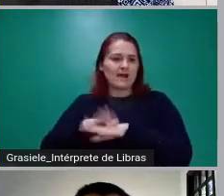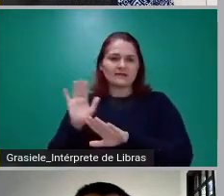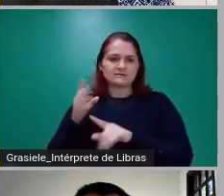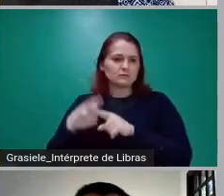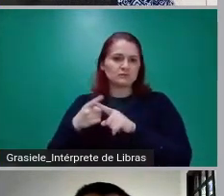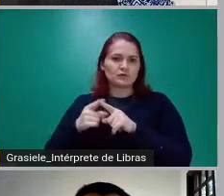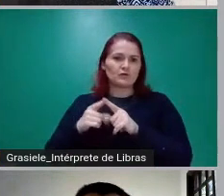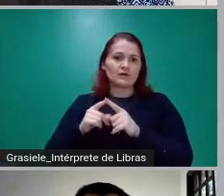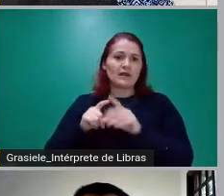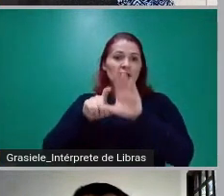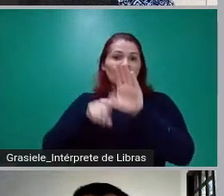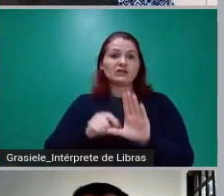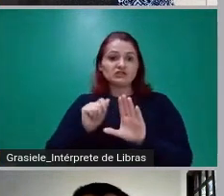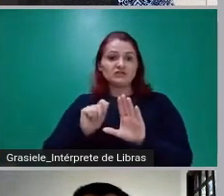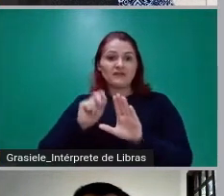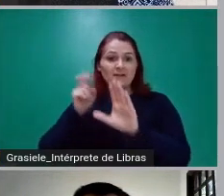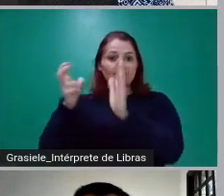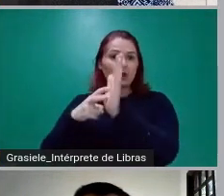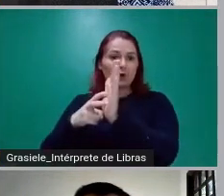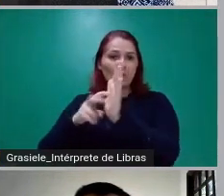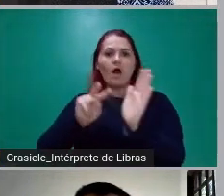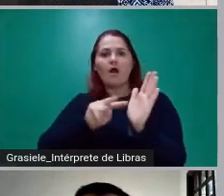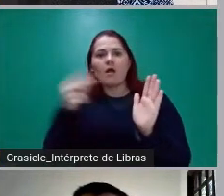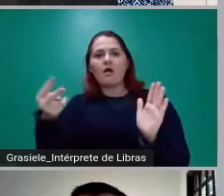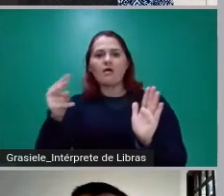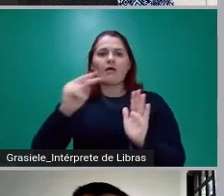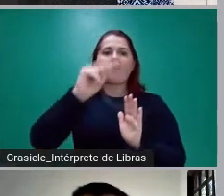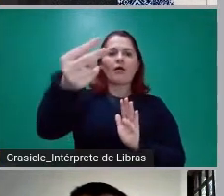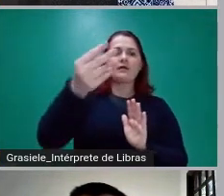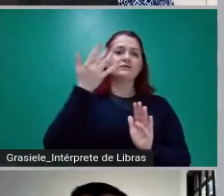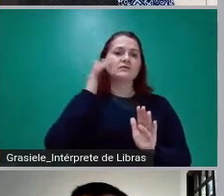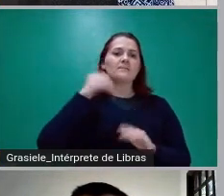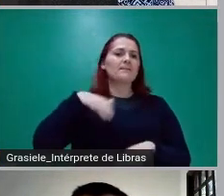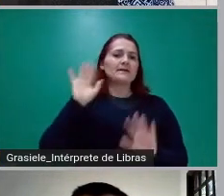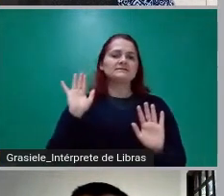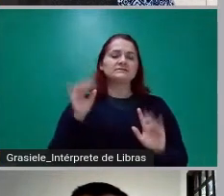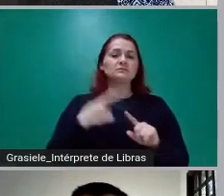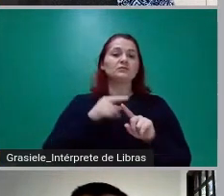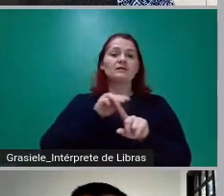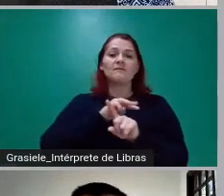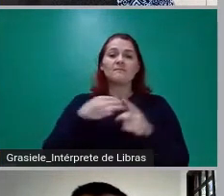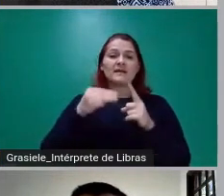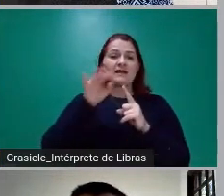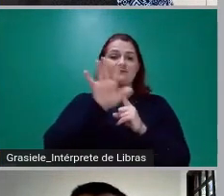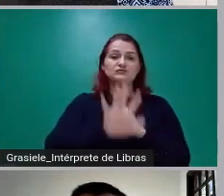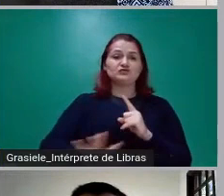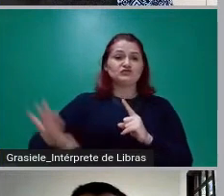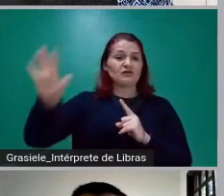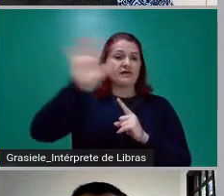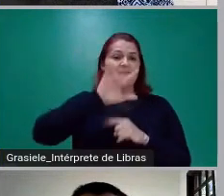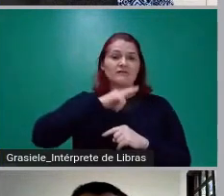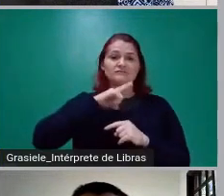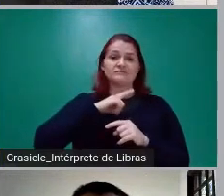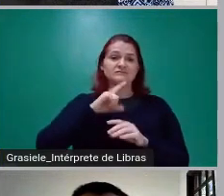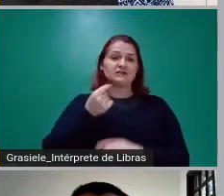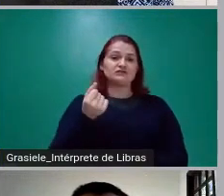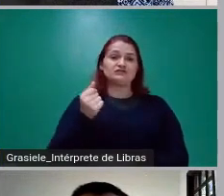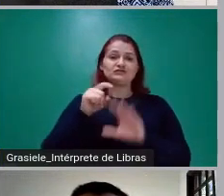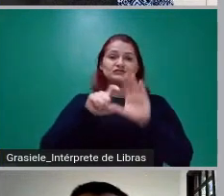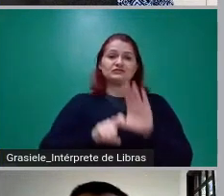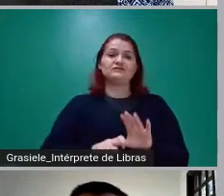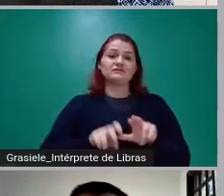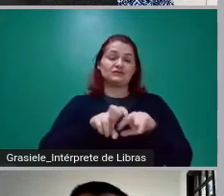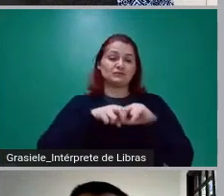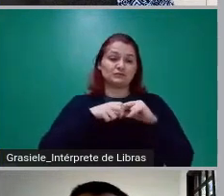que é imposta entre um Estado nacional e todo o mercado de uma forma geral. E aí você acaba abrindo mão da